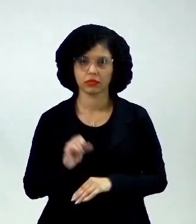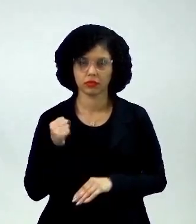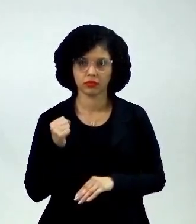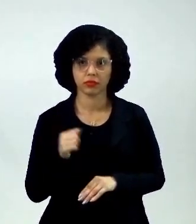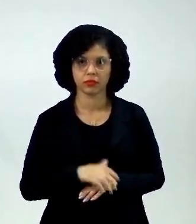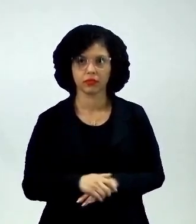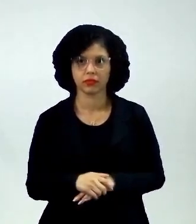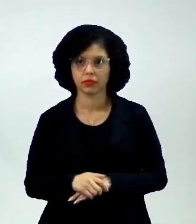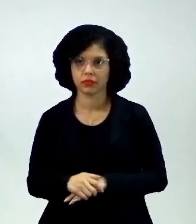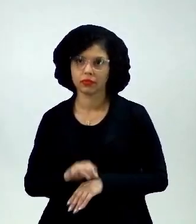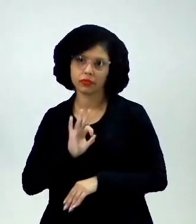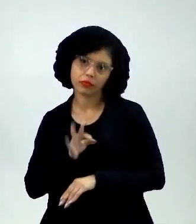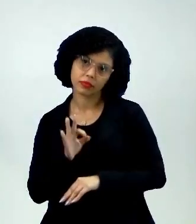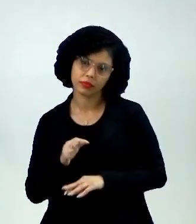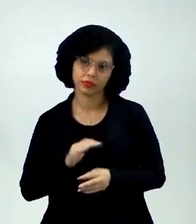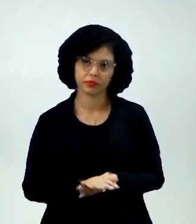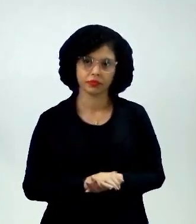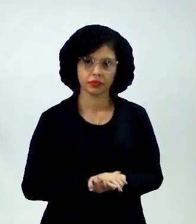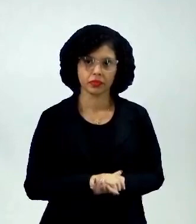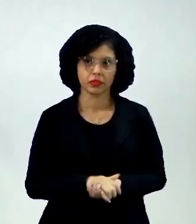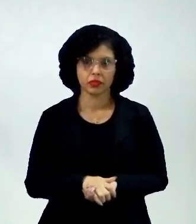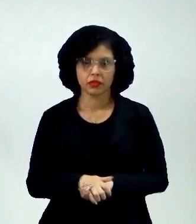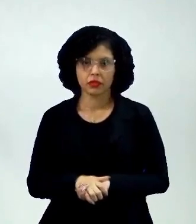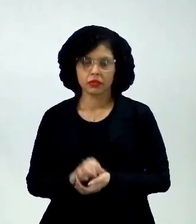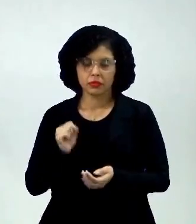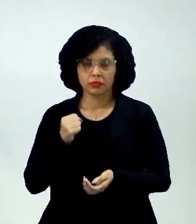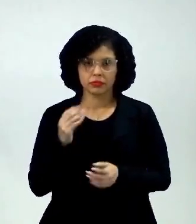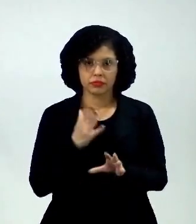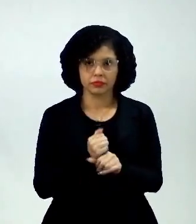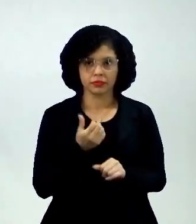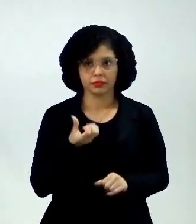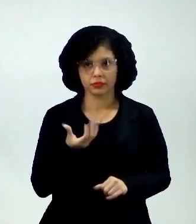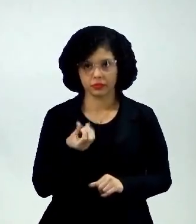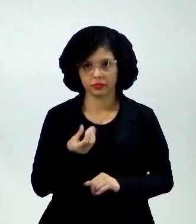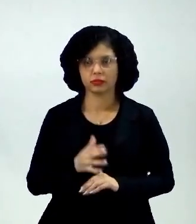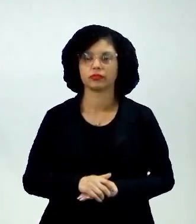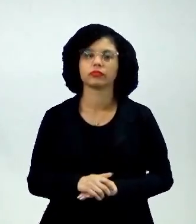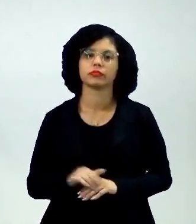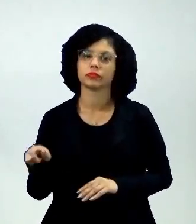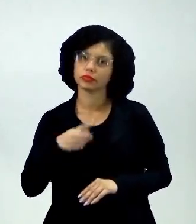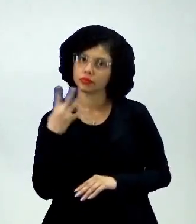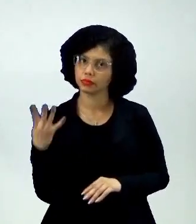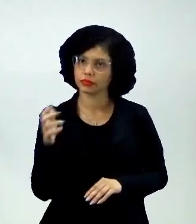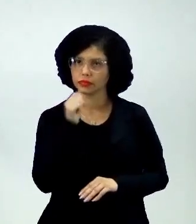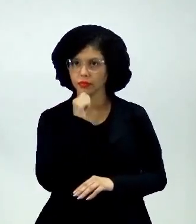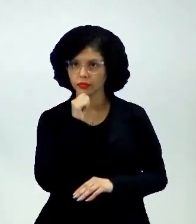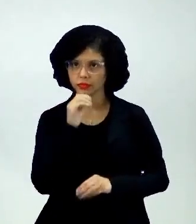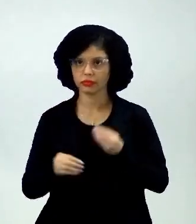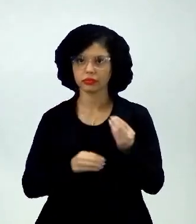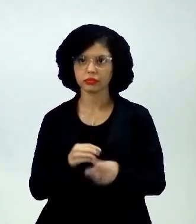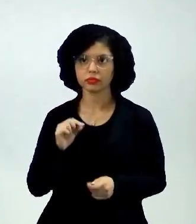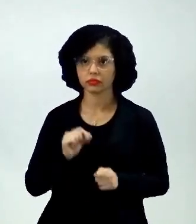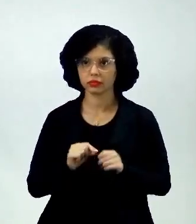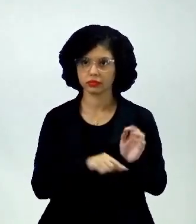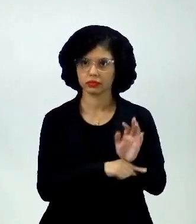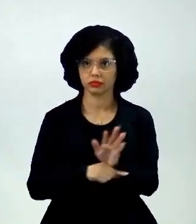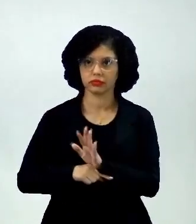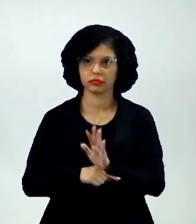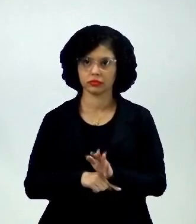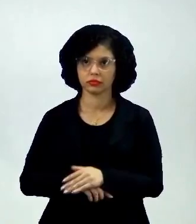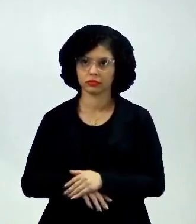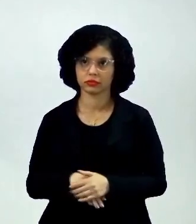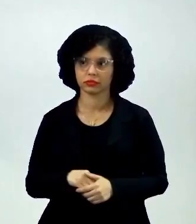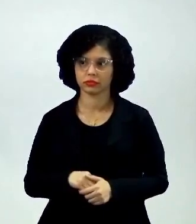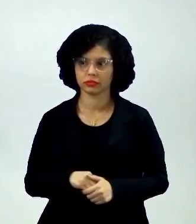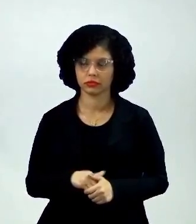7, 8, certo? Então, 8 mais 8 eu vou ter 16. É a quantidade como se eu estivesse representando numa